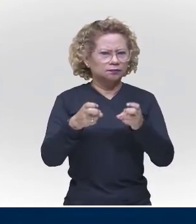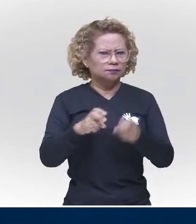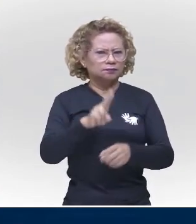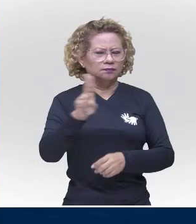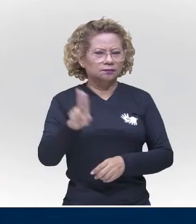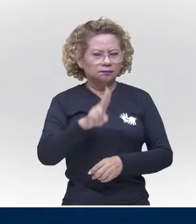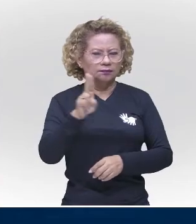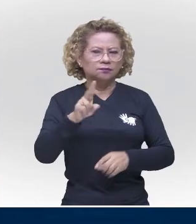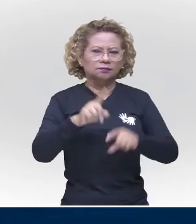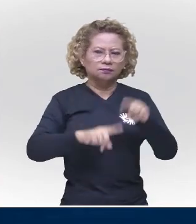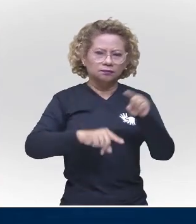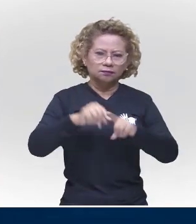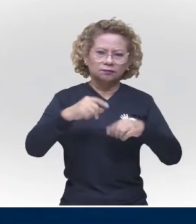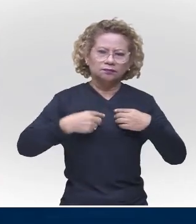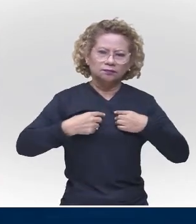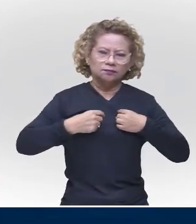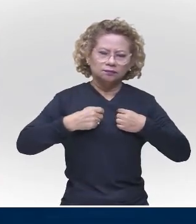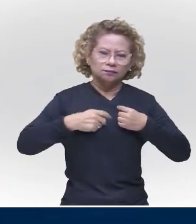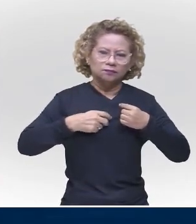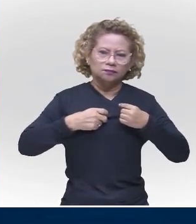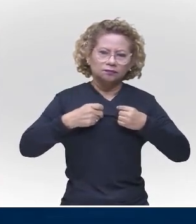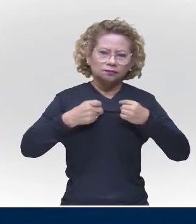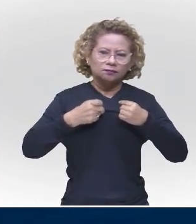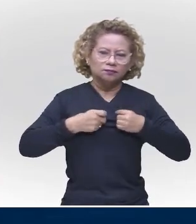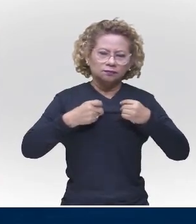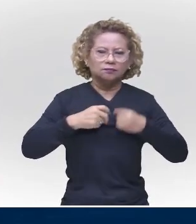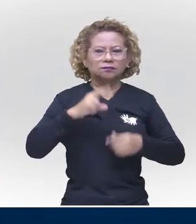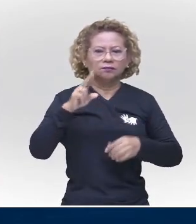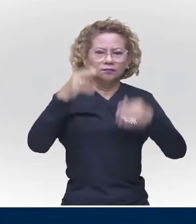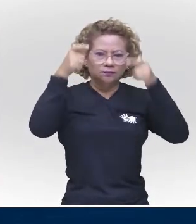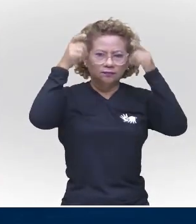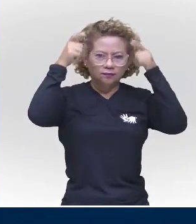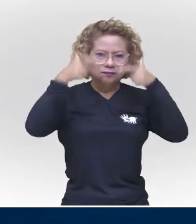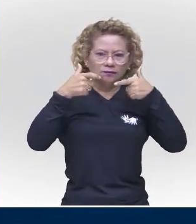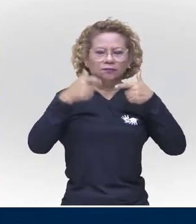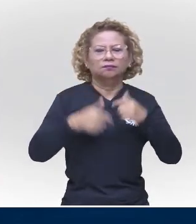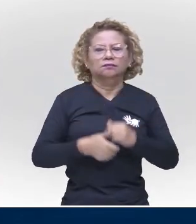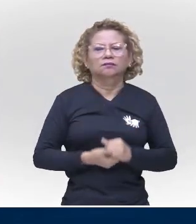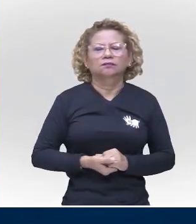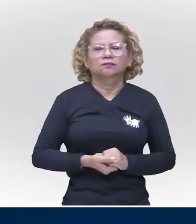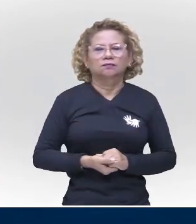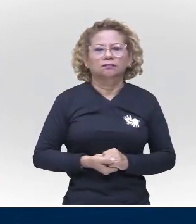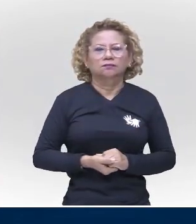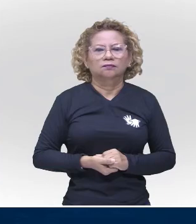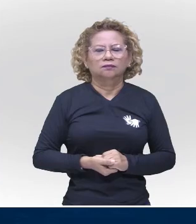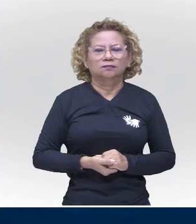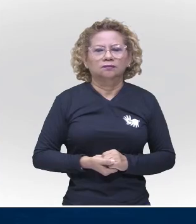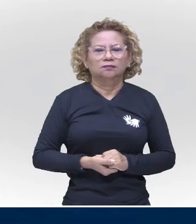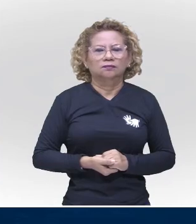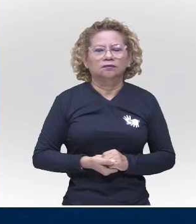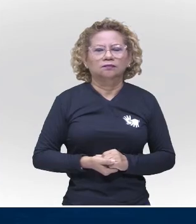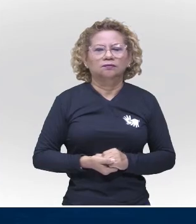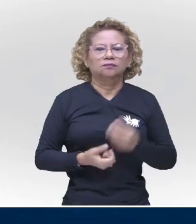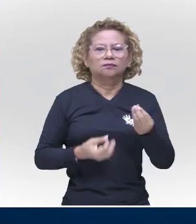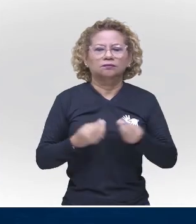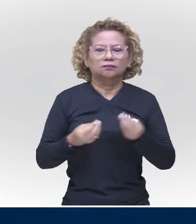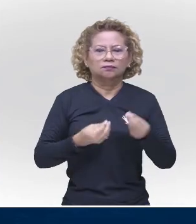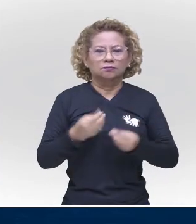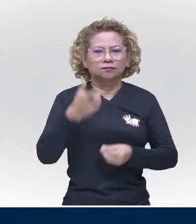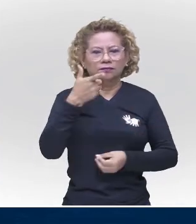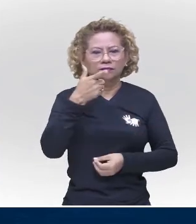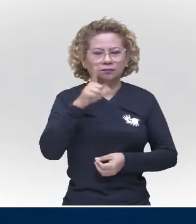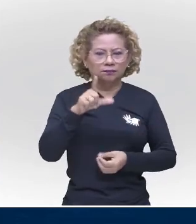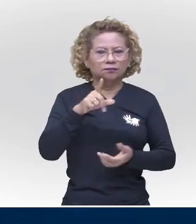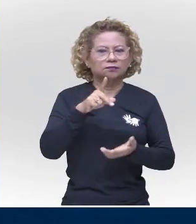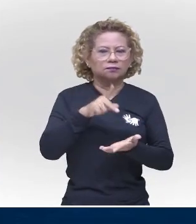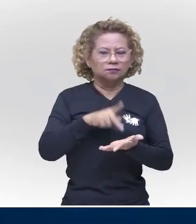o equipamento justamente para verificar aonde foi, né, que foi efetuado o golpe. Então, eu